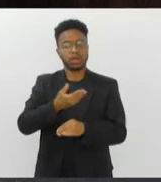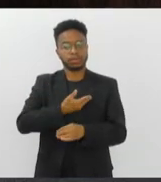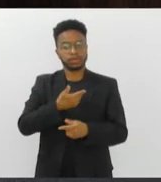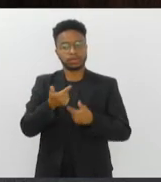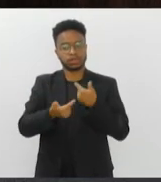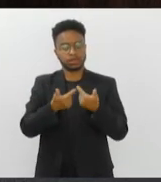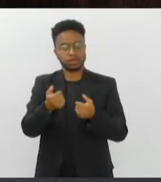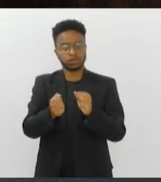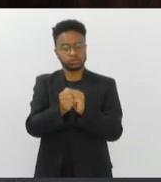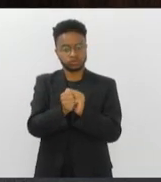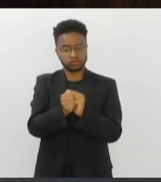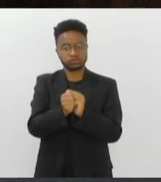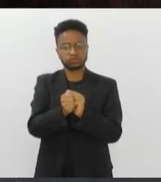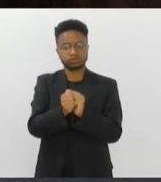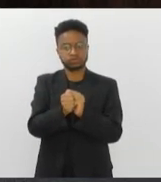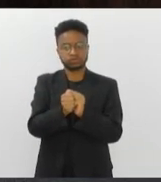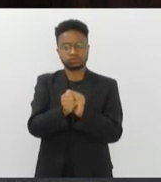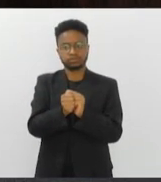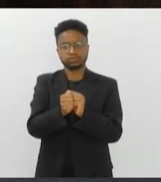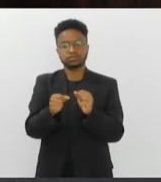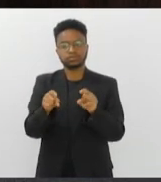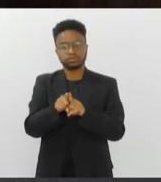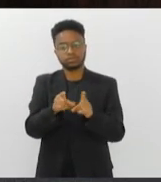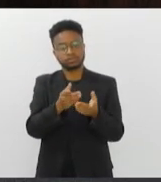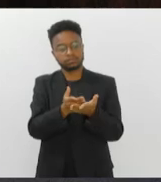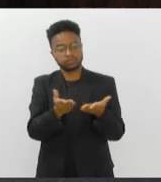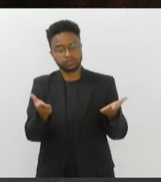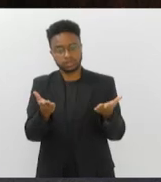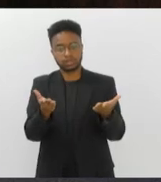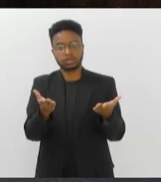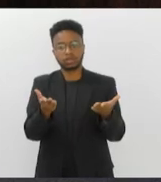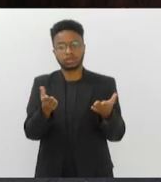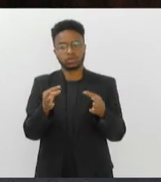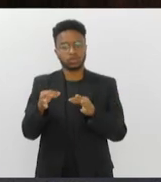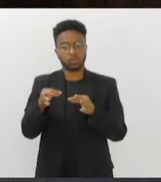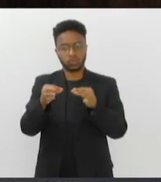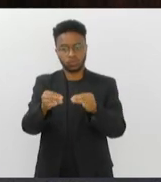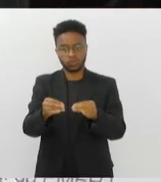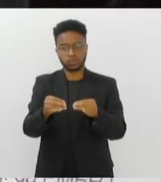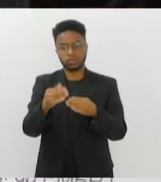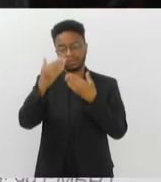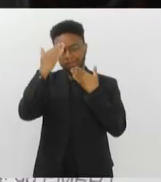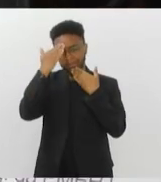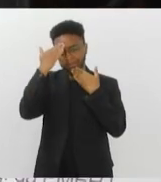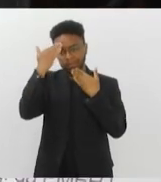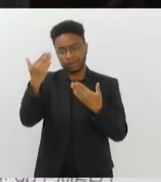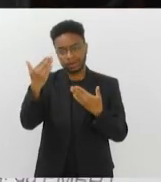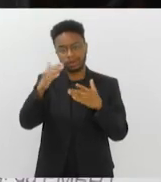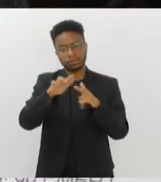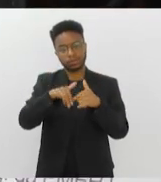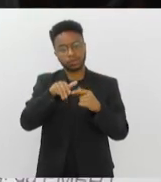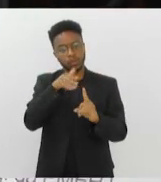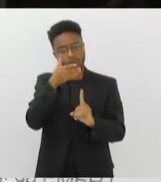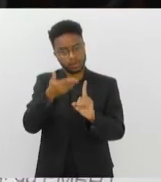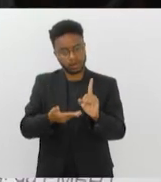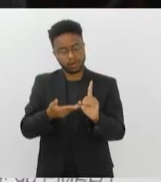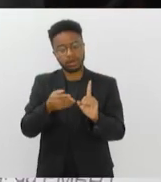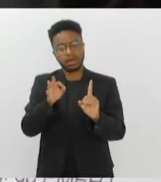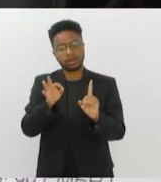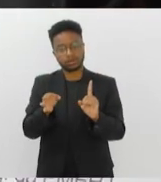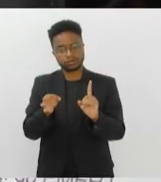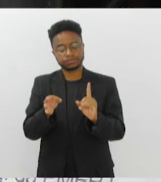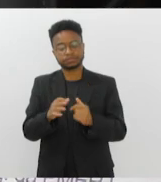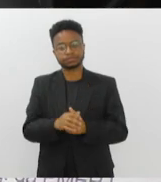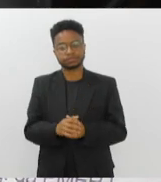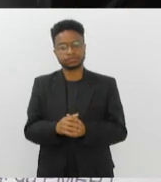comigo, todos os senhores, todos os agraciados também. Muito obrigado pela homenagem, é uma homenagem que eu,